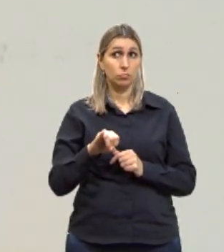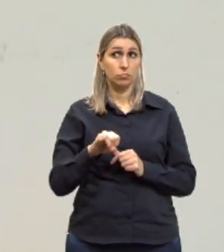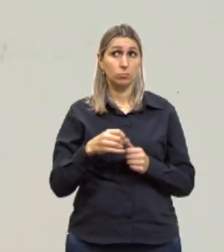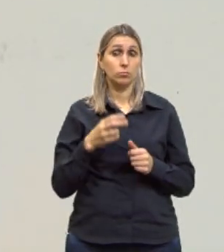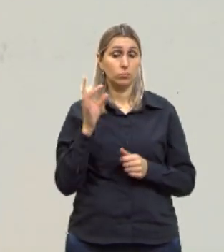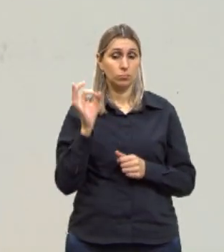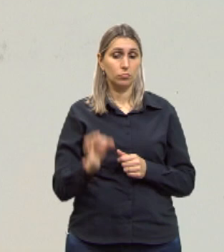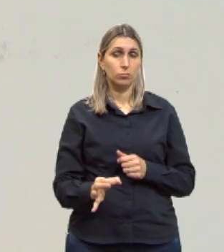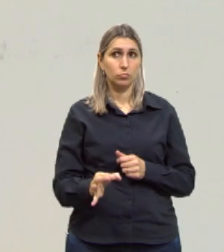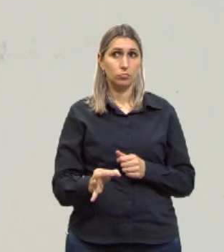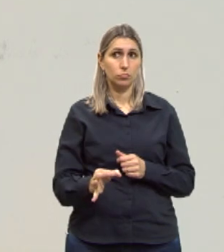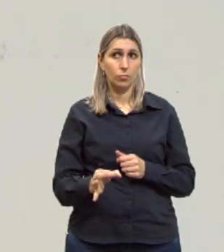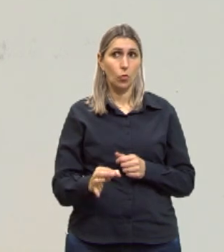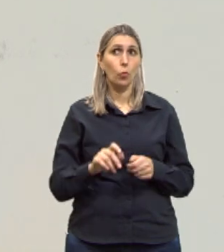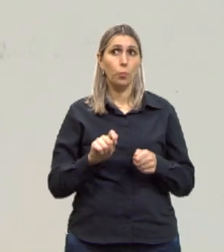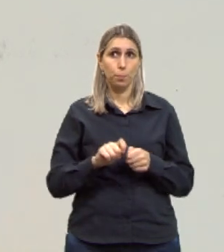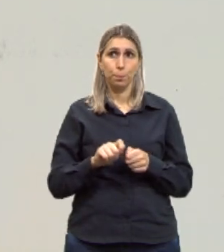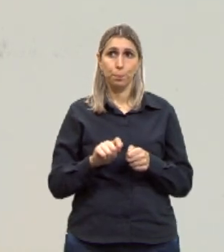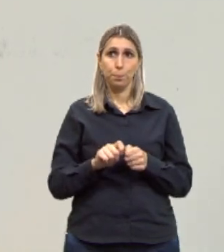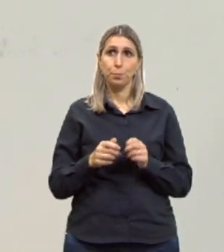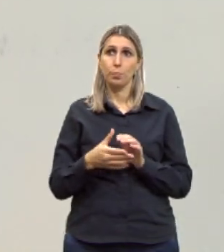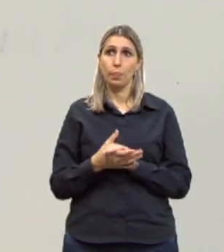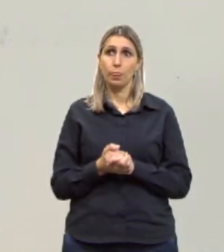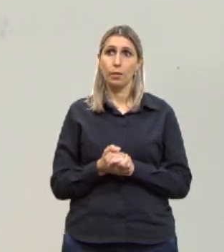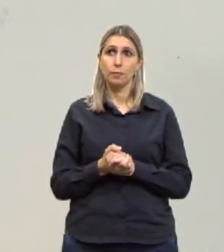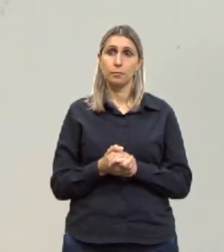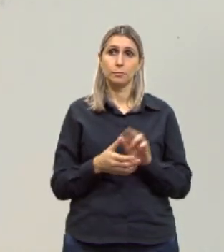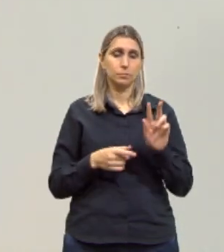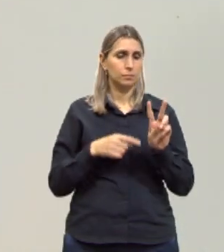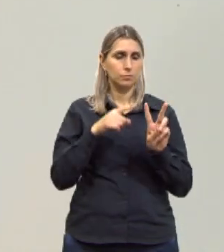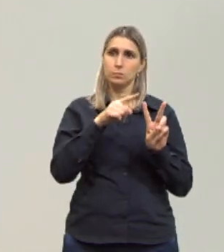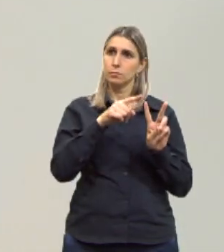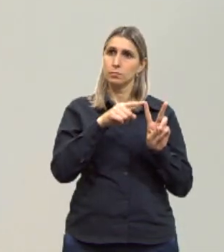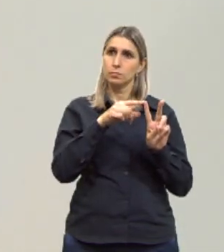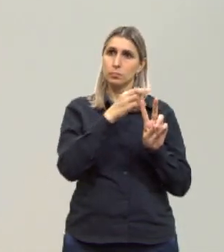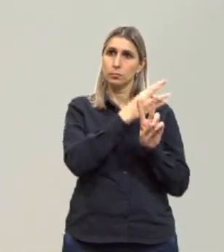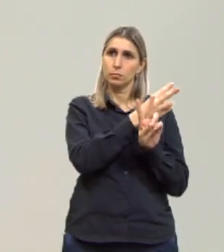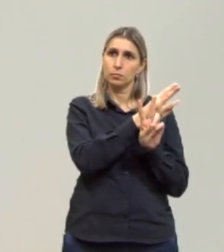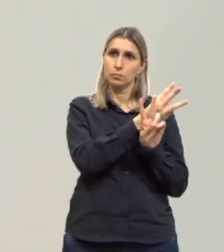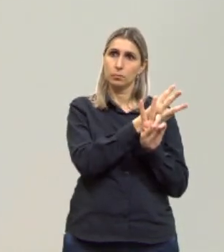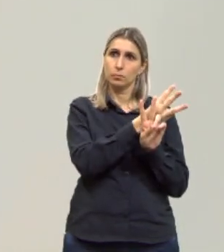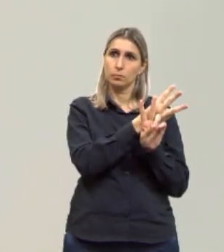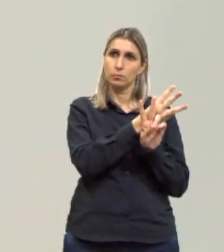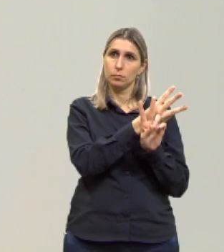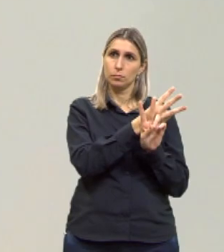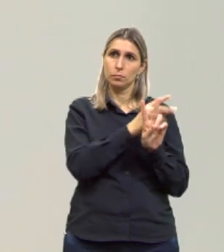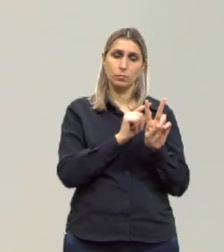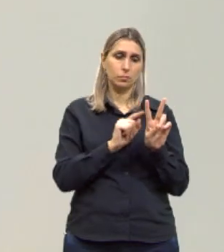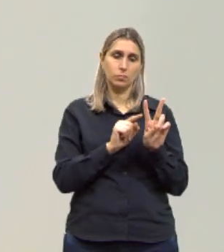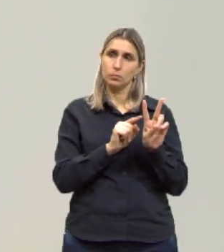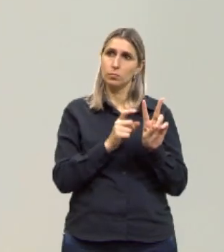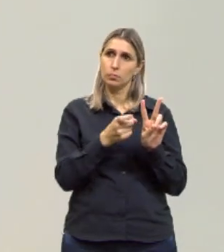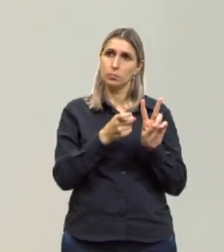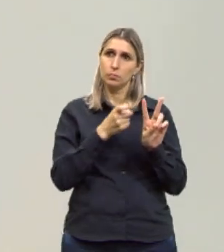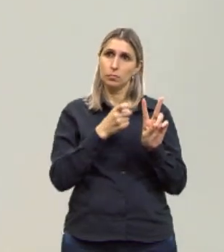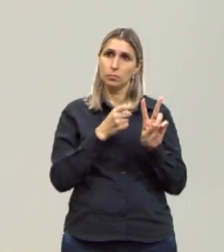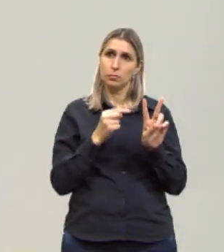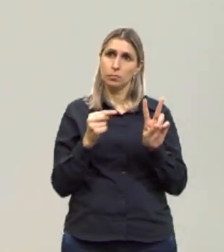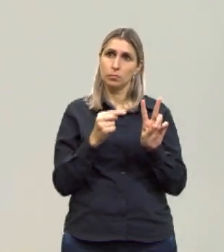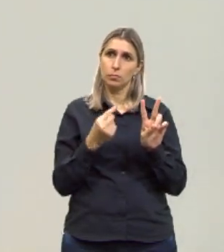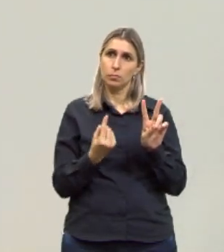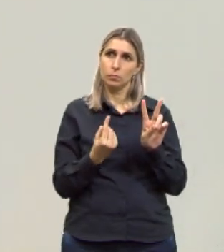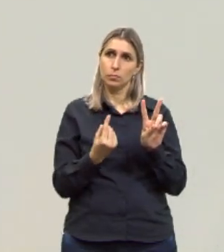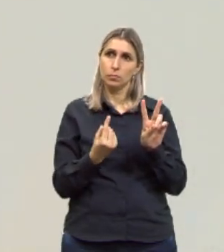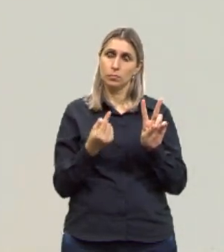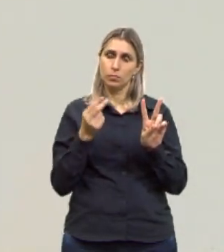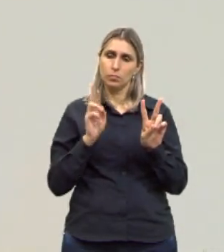está correto o que a gente fez. Então, raiz cúbica de x menos 1 tem